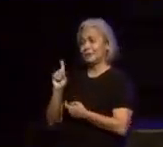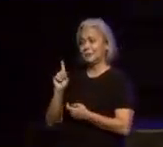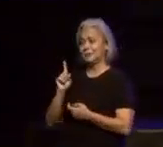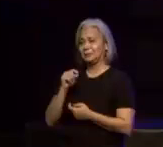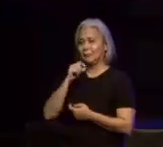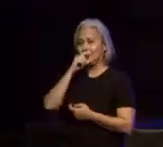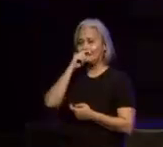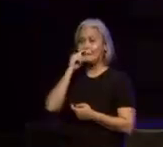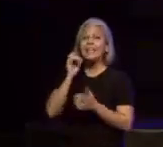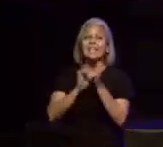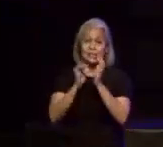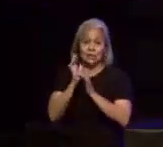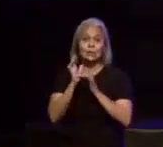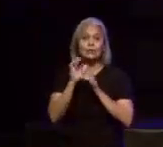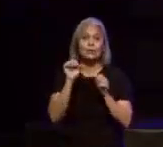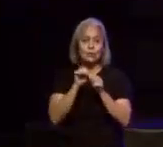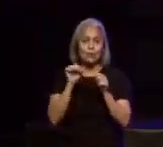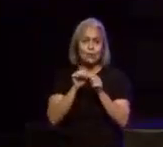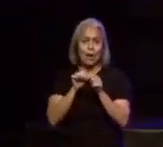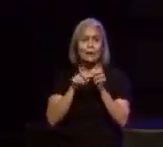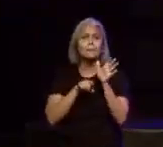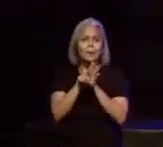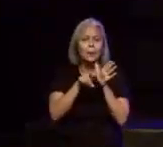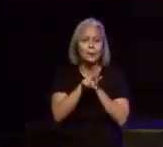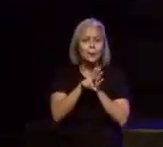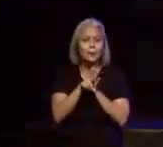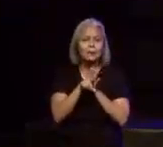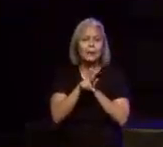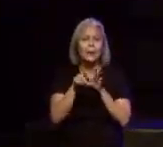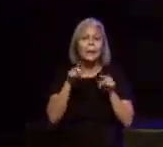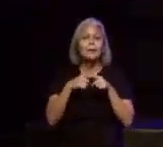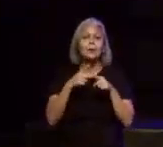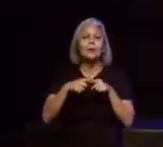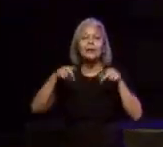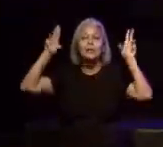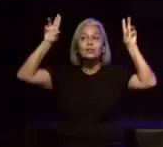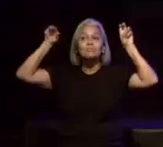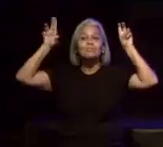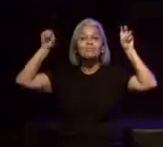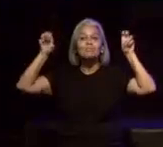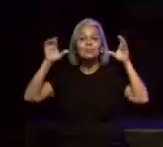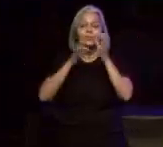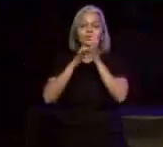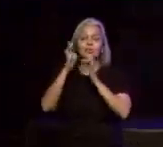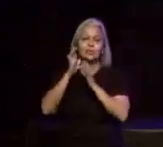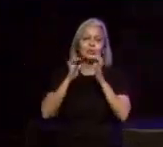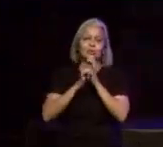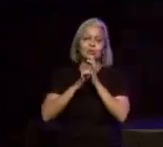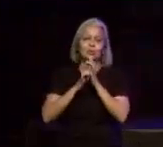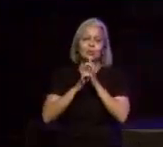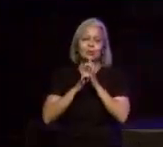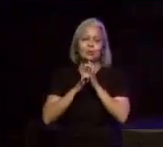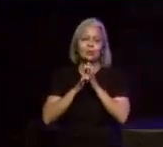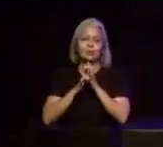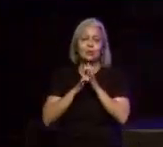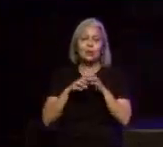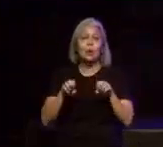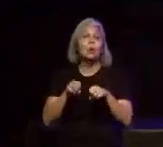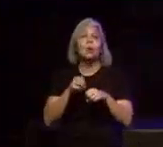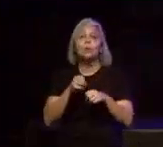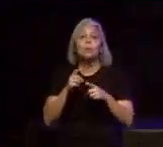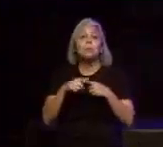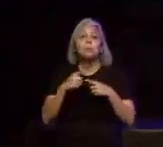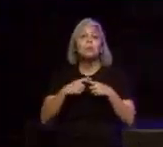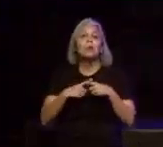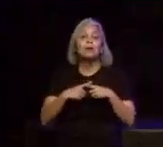ele é alguém muito famoso. Mas ele é famoso pelo quê? Pelo que eu sou famoso? Pelo que as pessoas me conhecem? Qual é a minha reputação? E